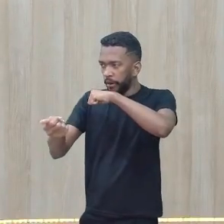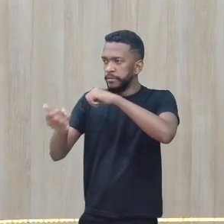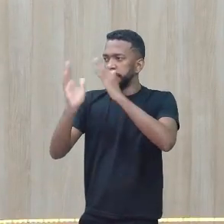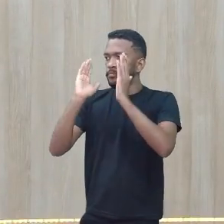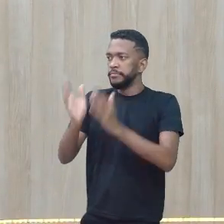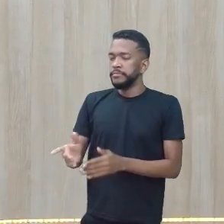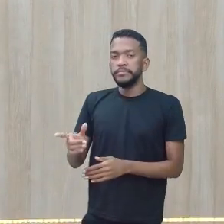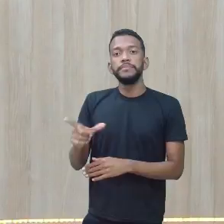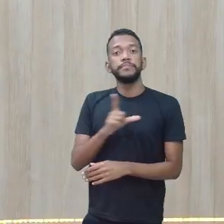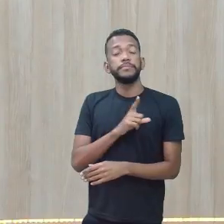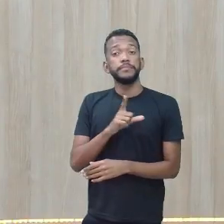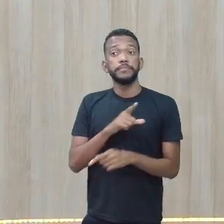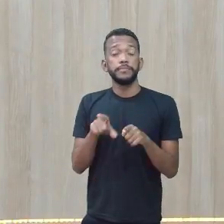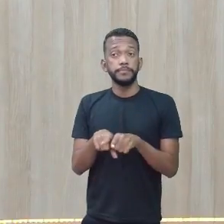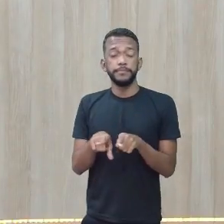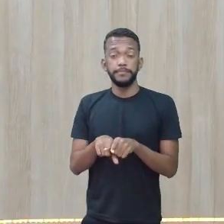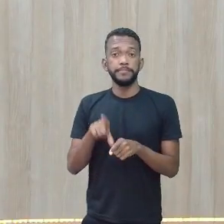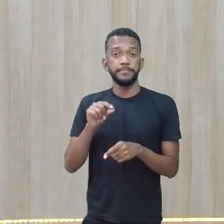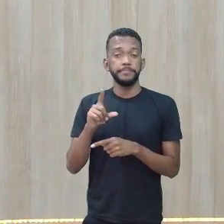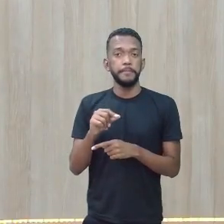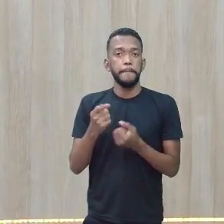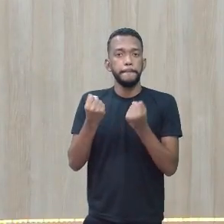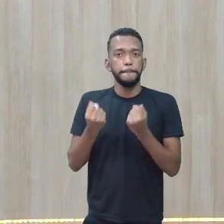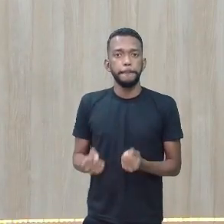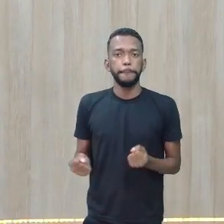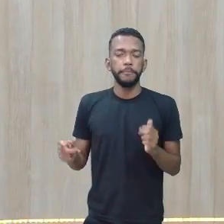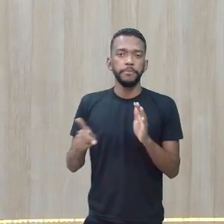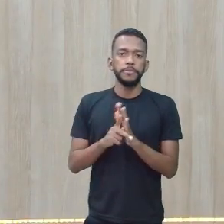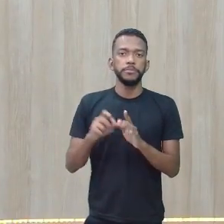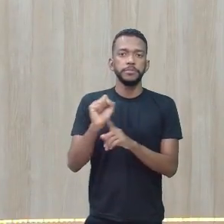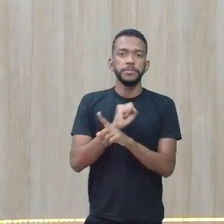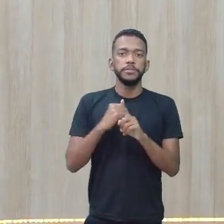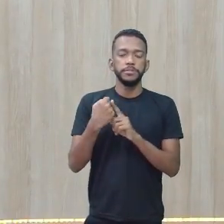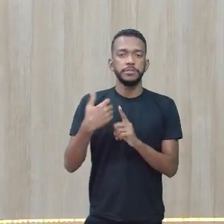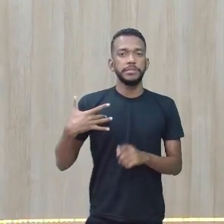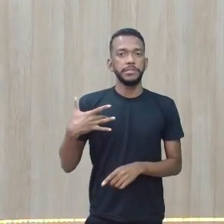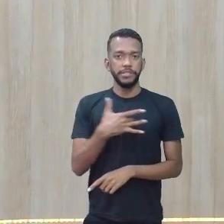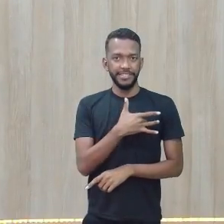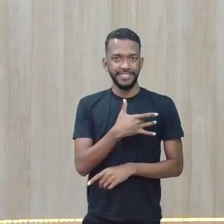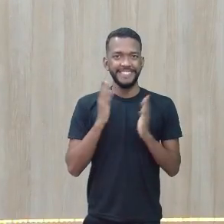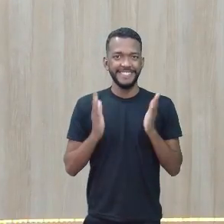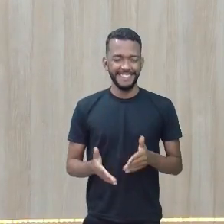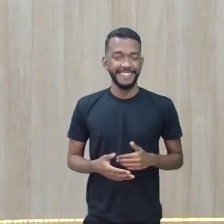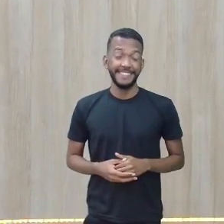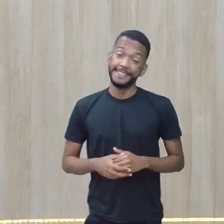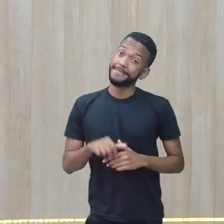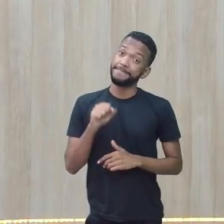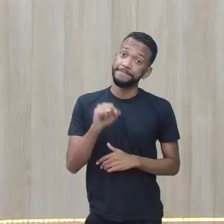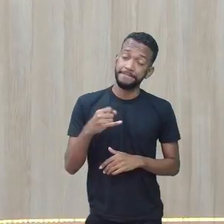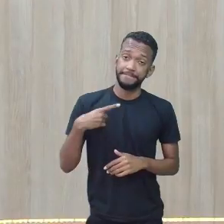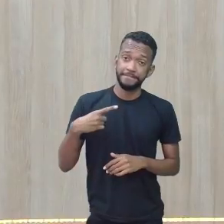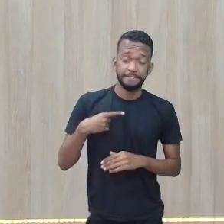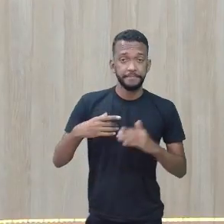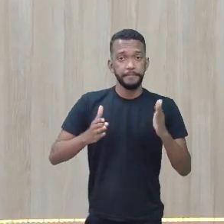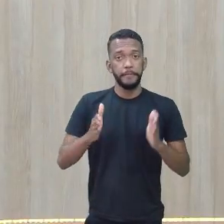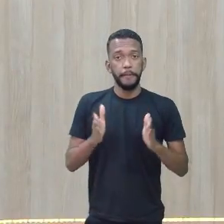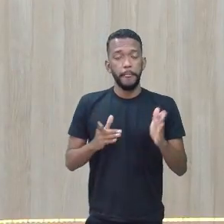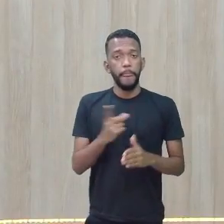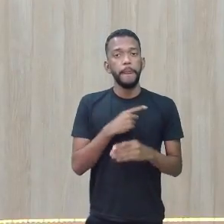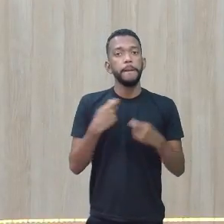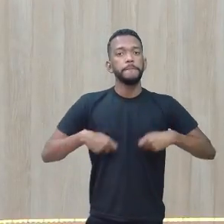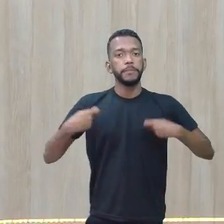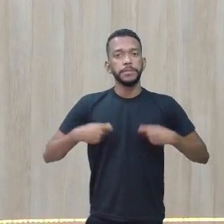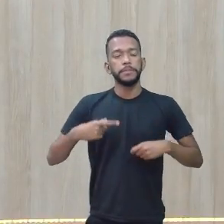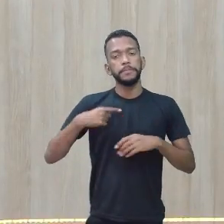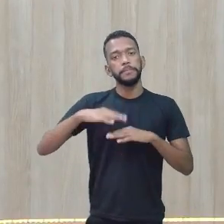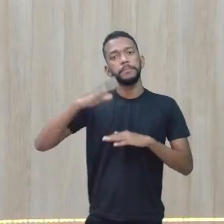que essa festa poderia implicar para a saúde social, né? A gente sabe que a gente está vivendo períodos em que a gente precisa ser mais cauteloso